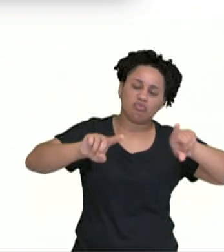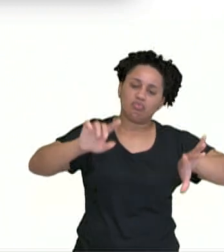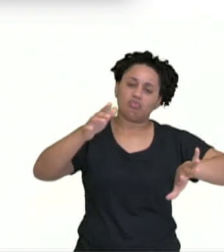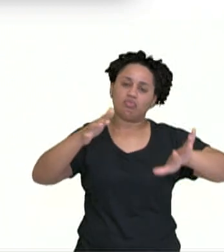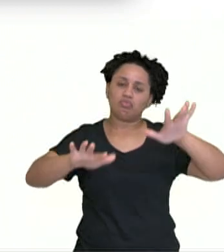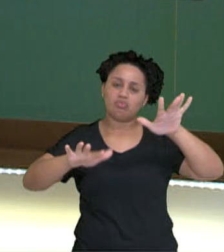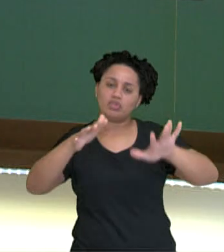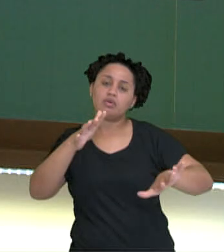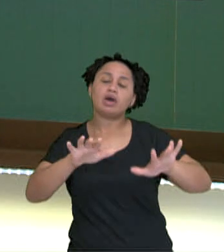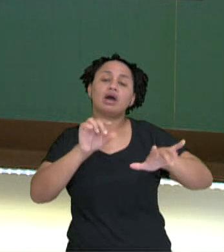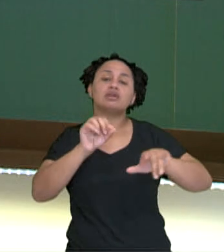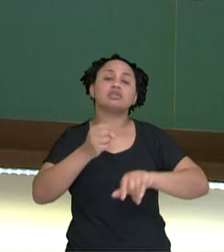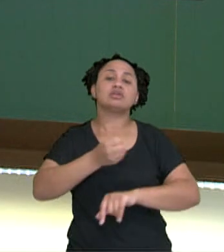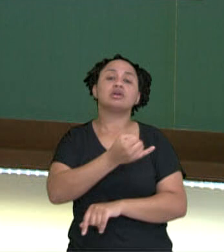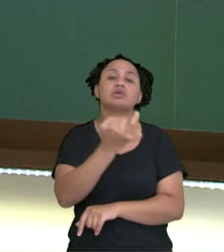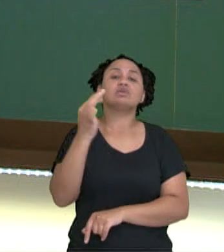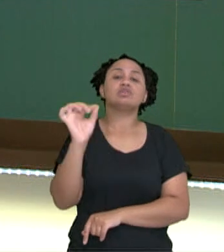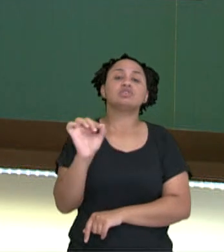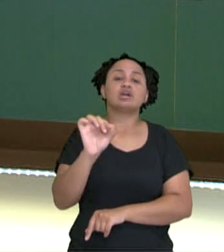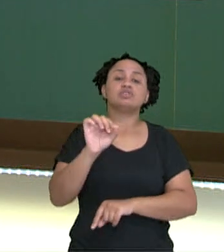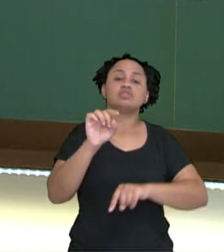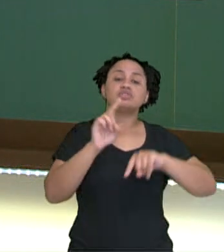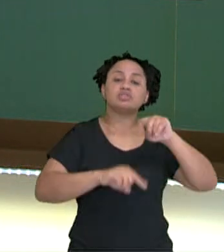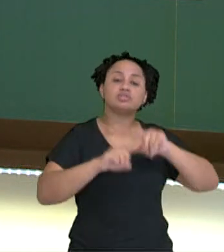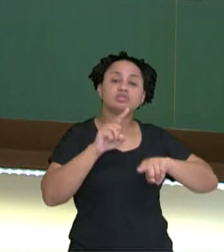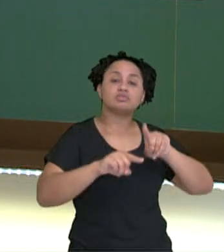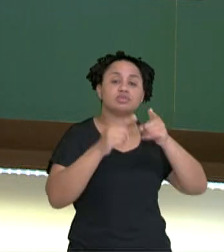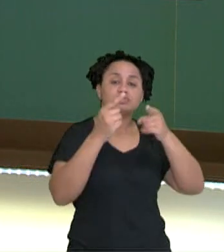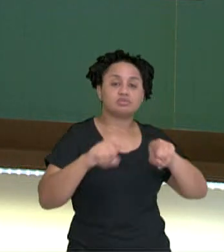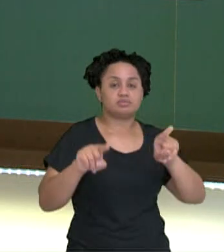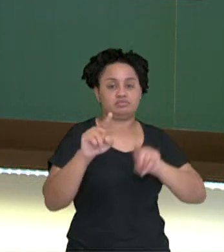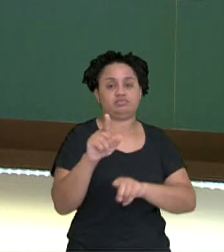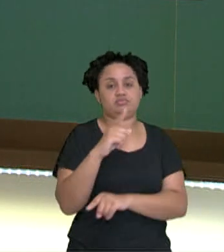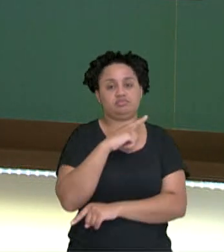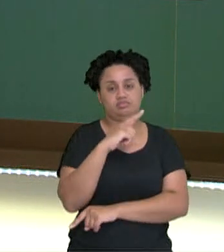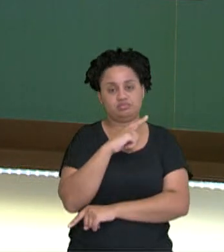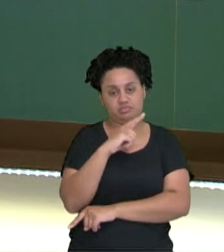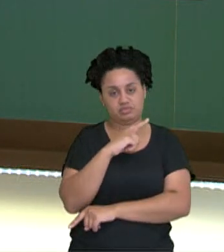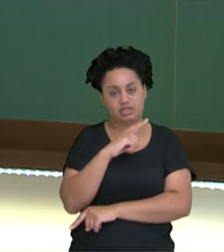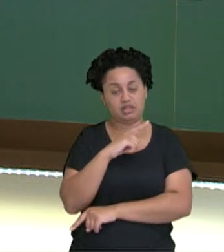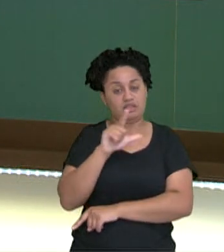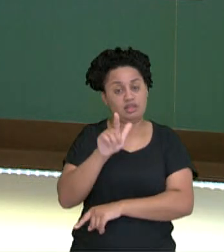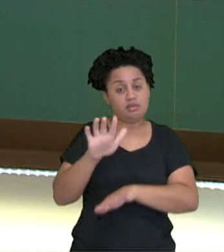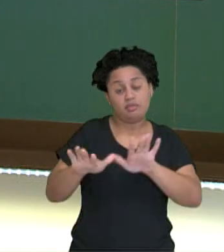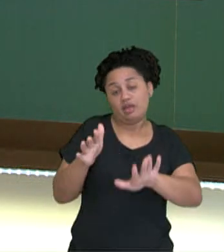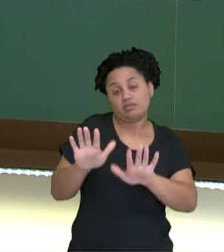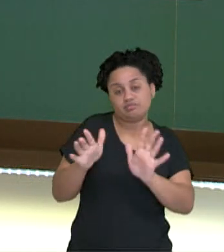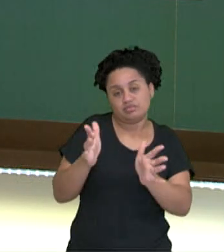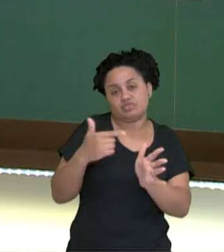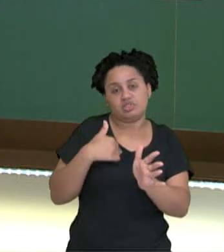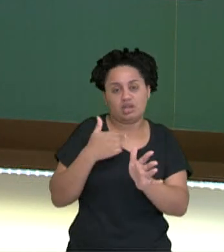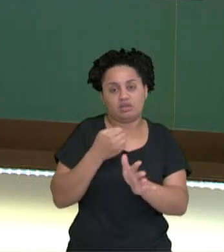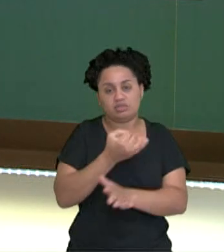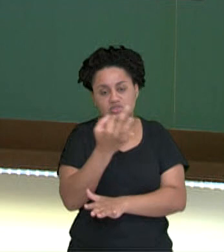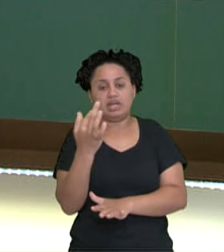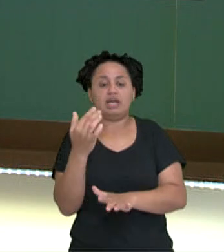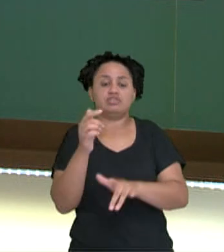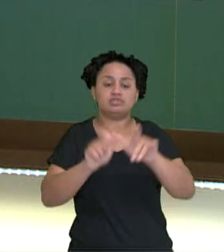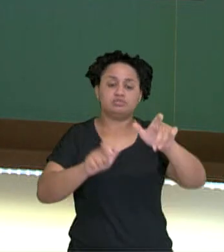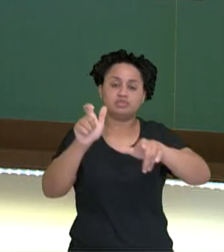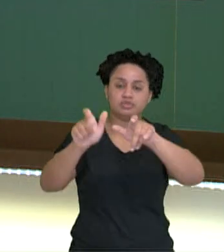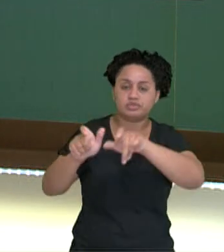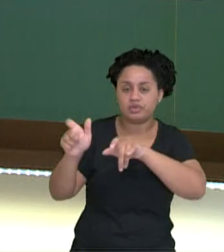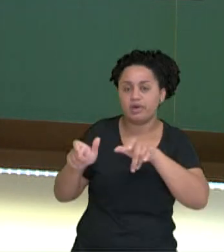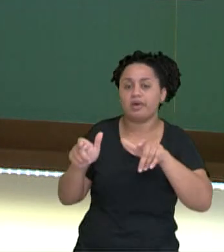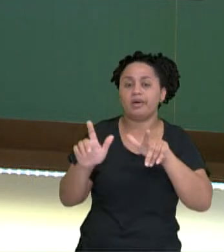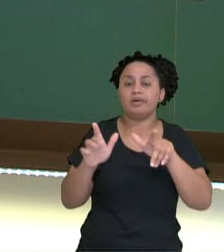vezes, dependendo da quantidade de instrumentos. A multiplicidade do instrumento dependia dos colegas que eles tinham